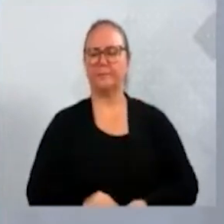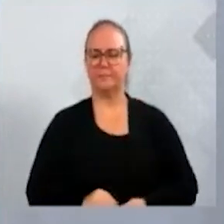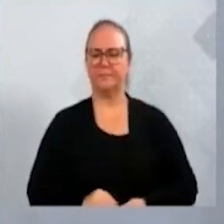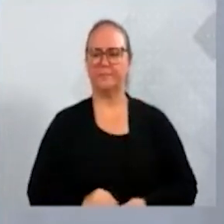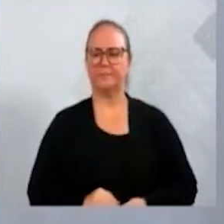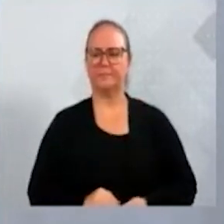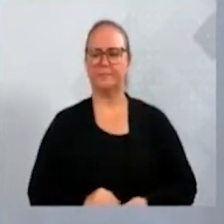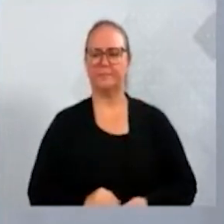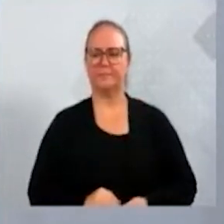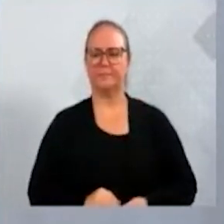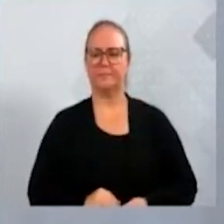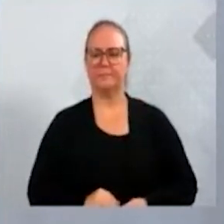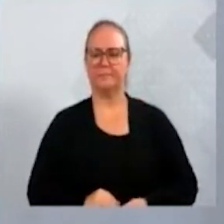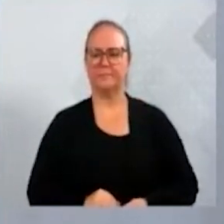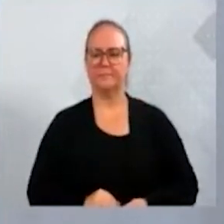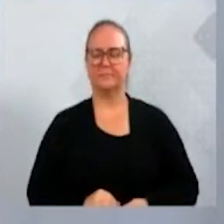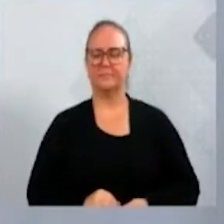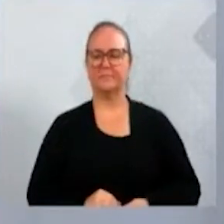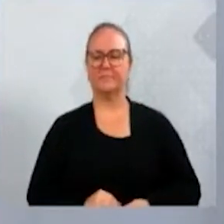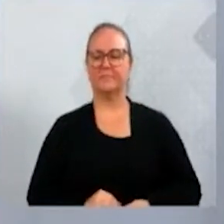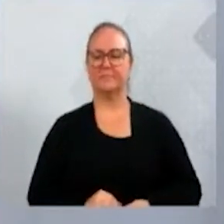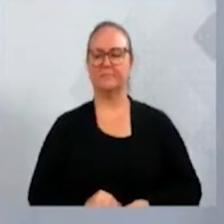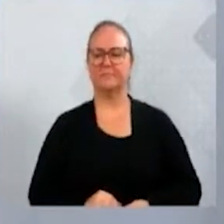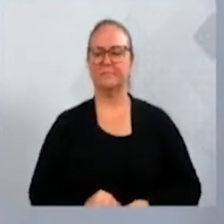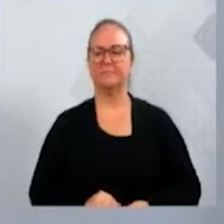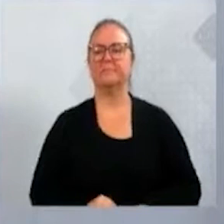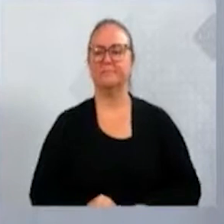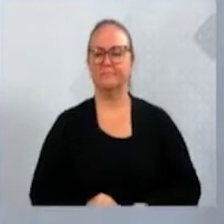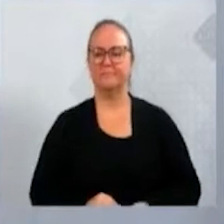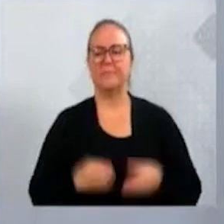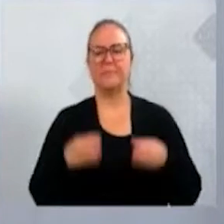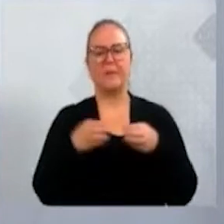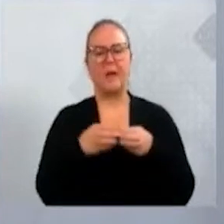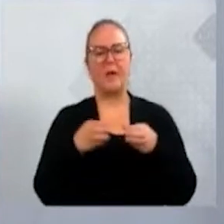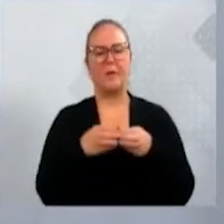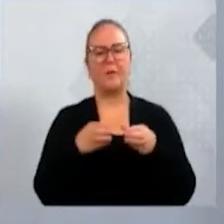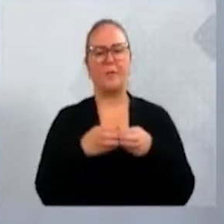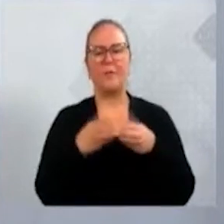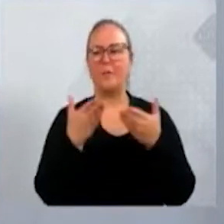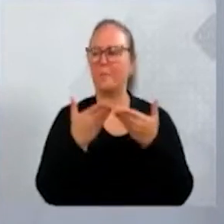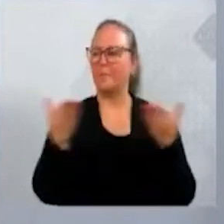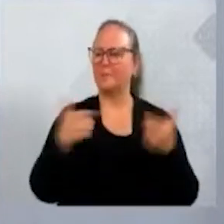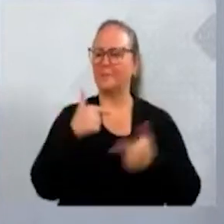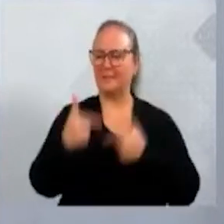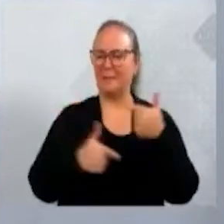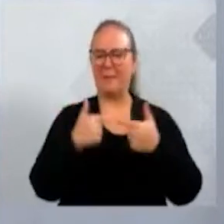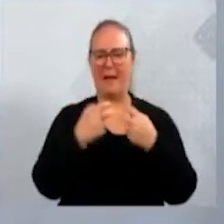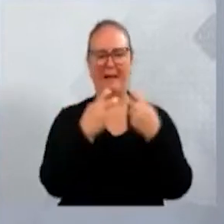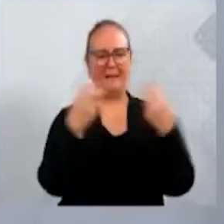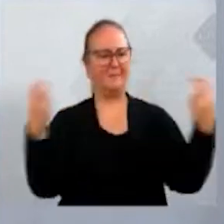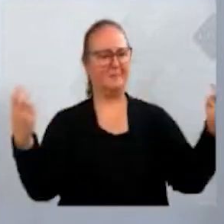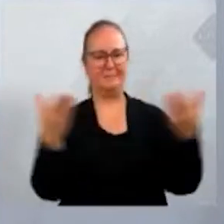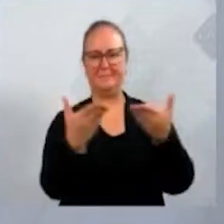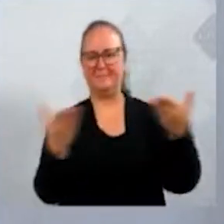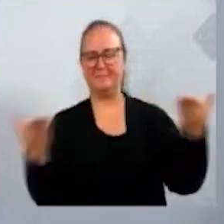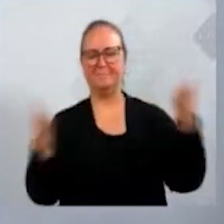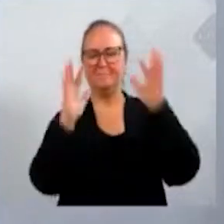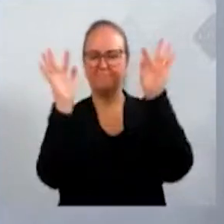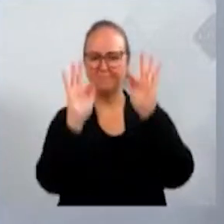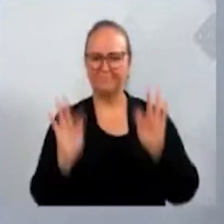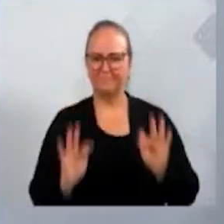né E também está muito feliz com essa homenagem e como vocês podem ver são